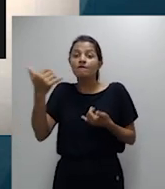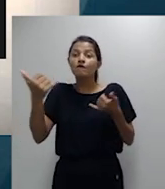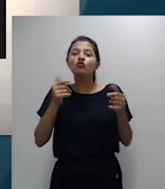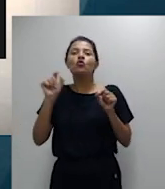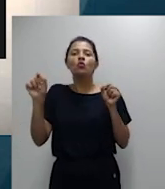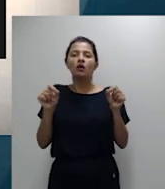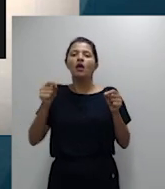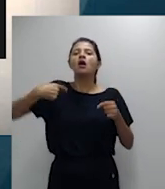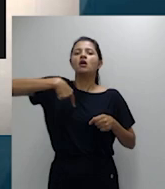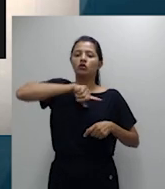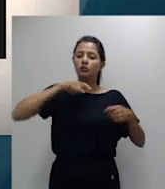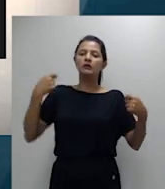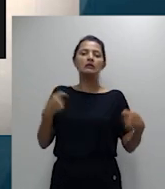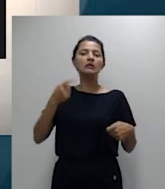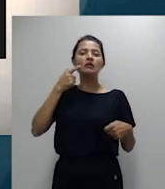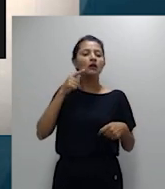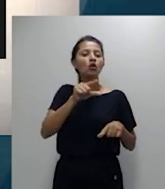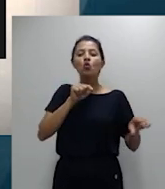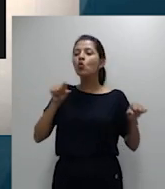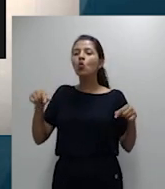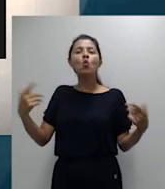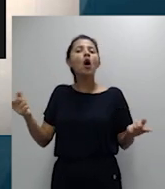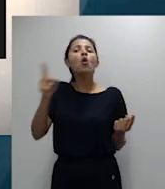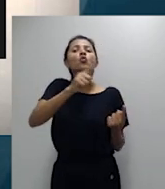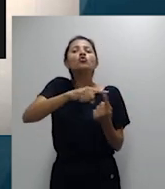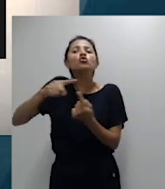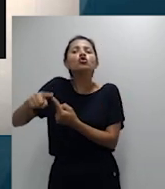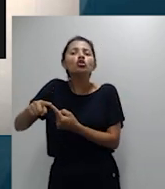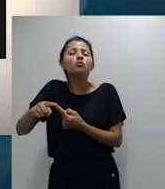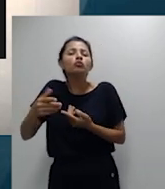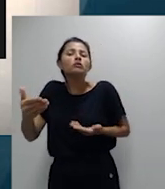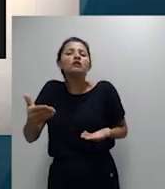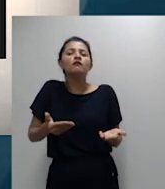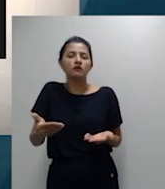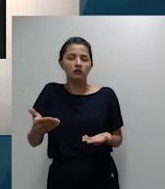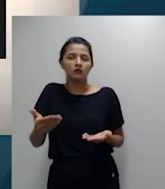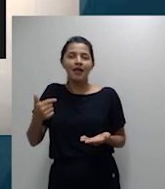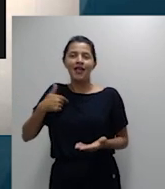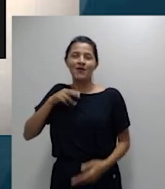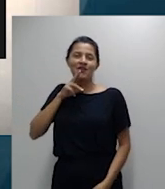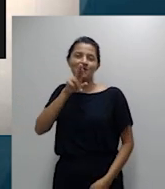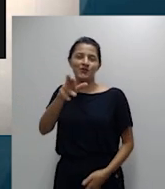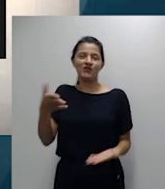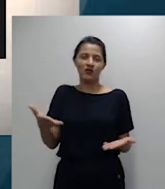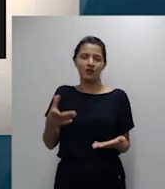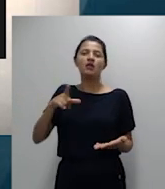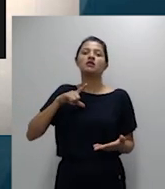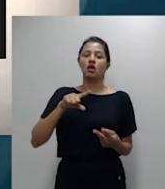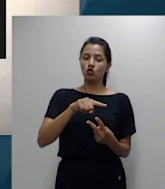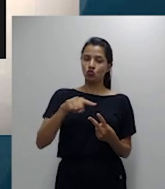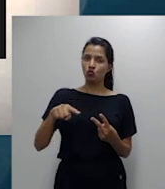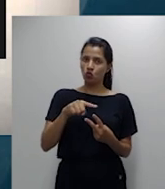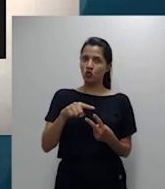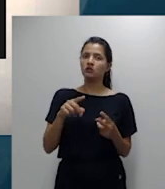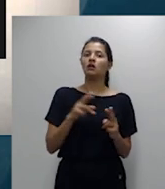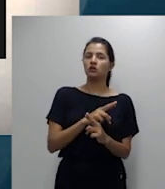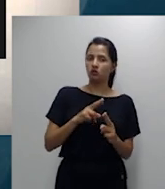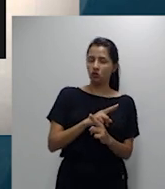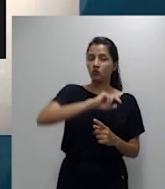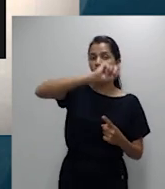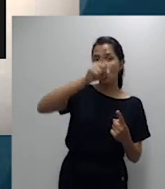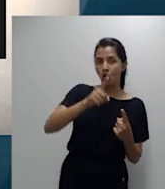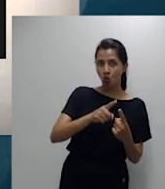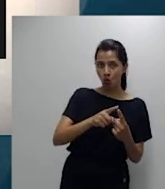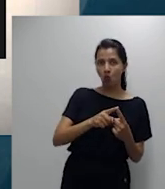criticamente e serviço é esse eu respondo agora Existem duas relações jurídicas uma relação jurídica